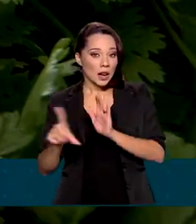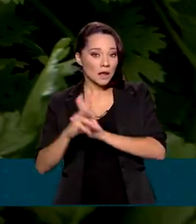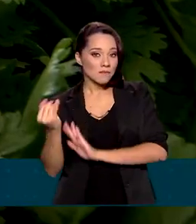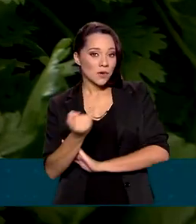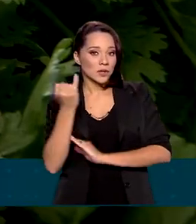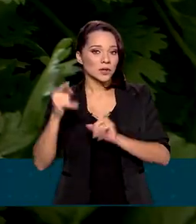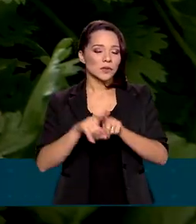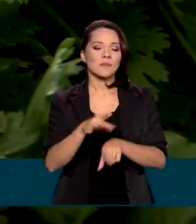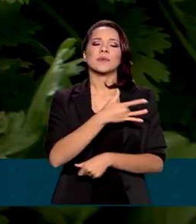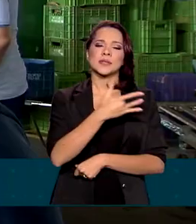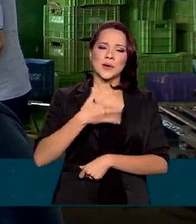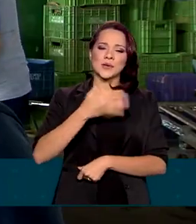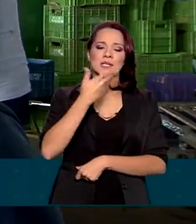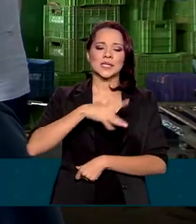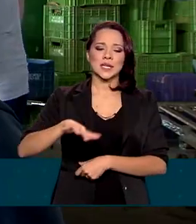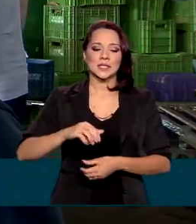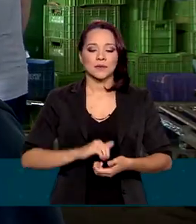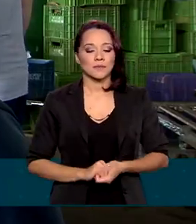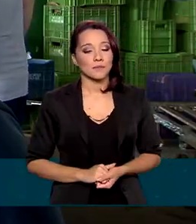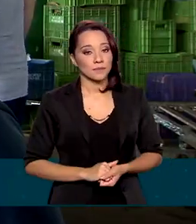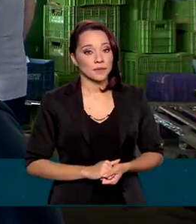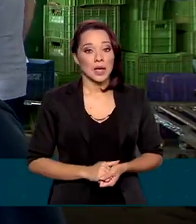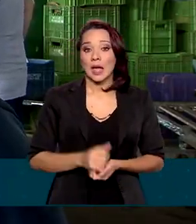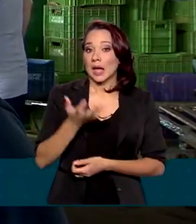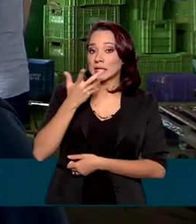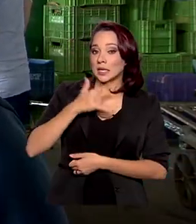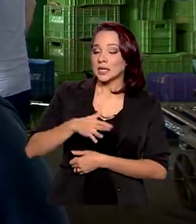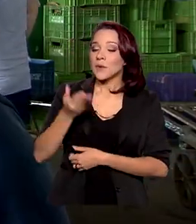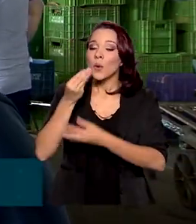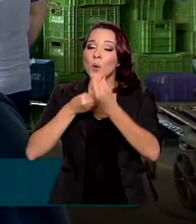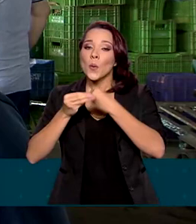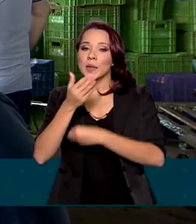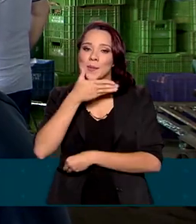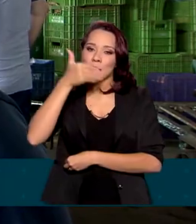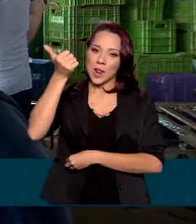para a saúde das crianças. As crianças vão estar se alimentando melhor, né?